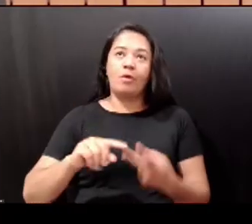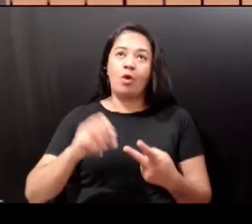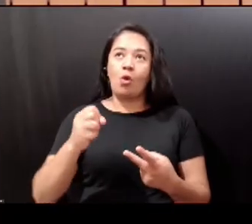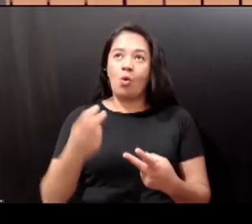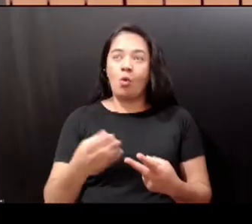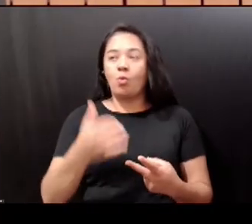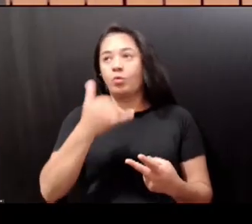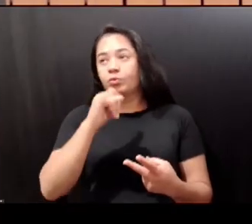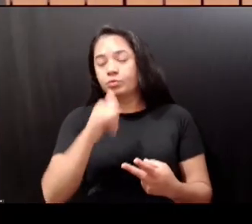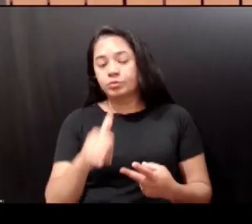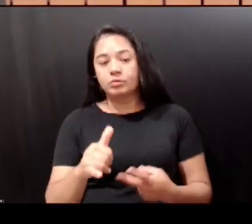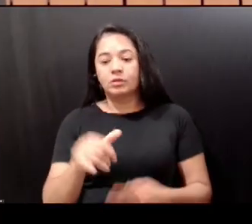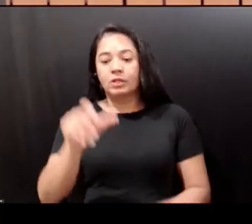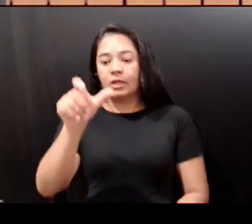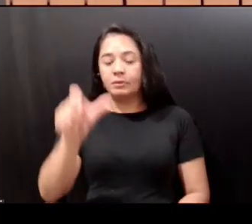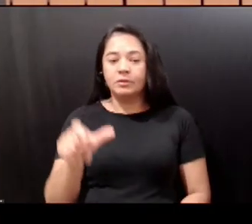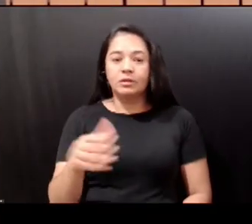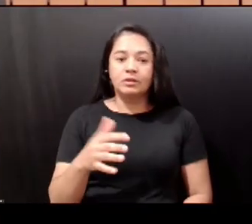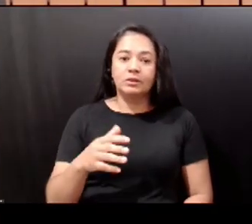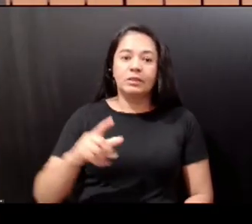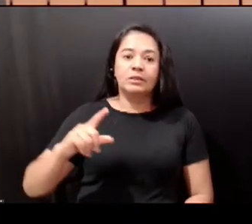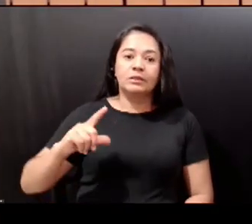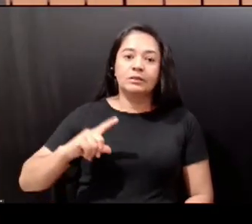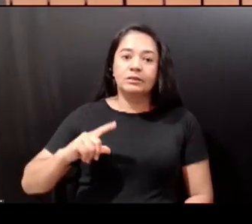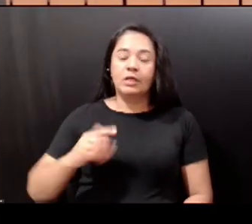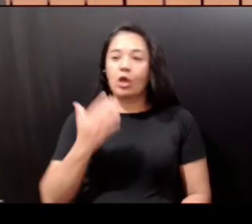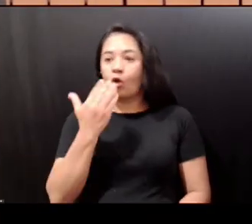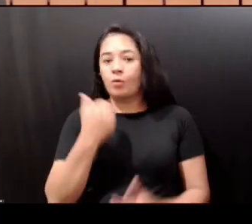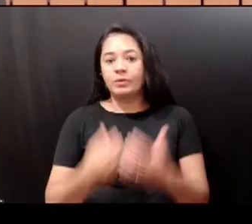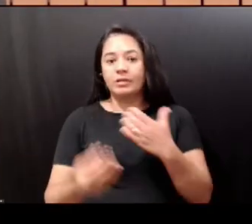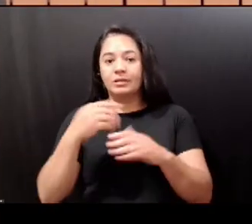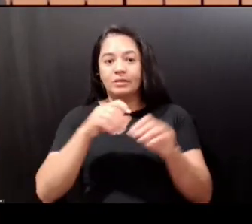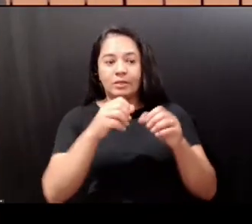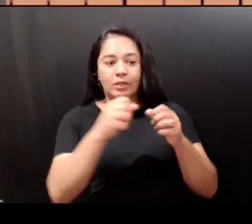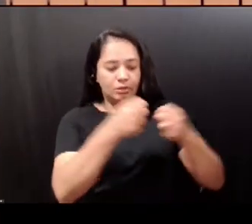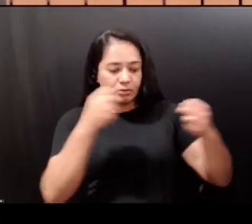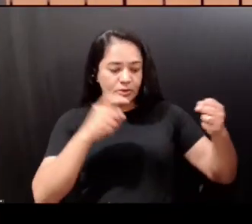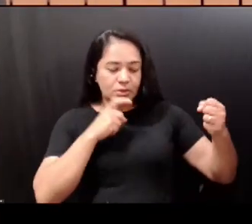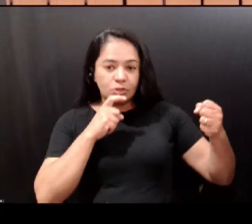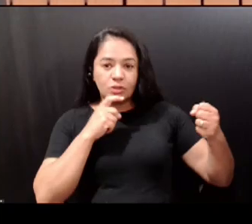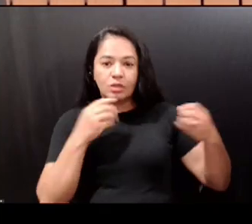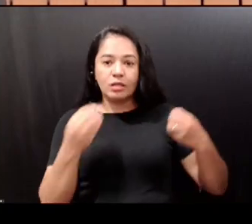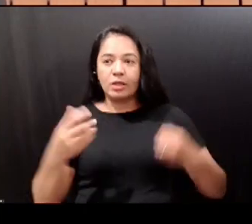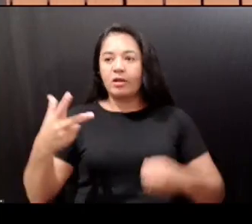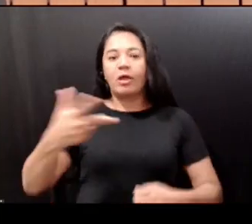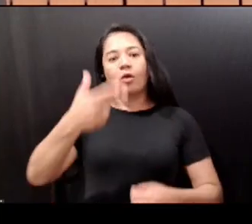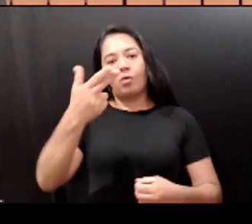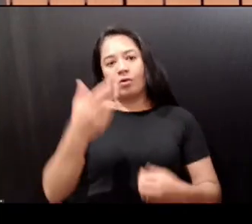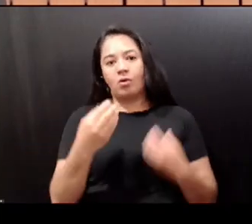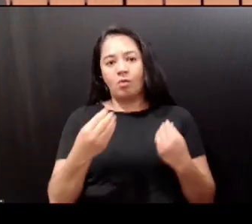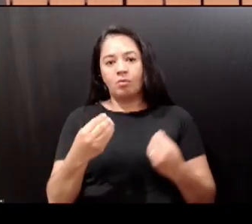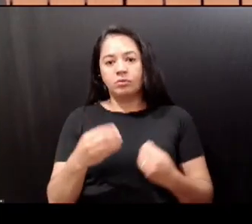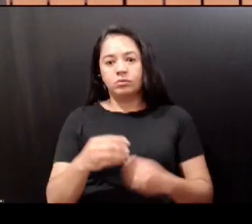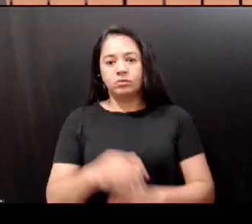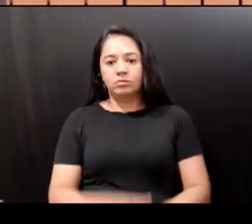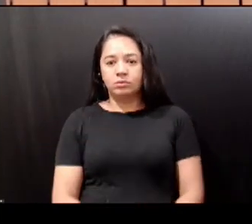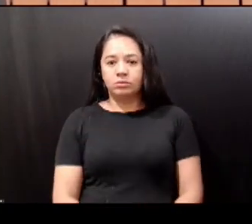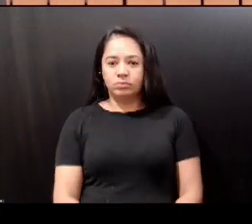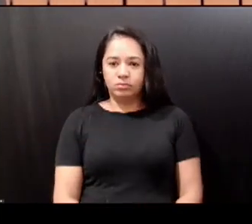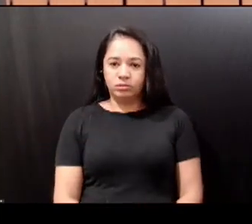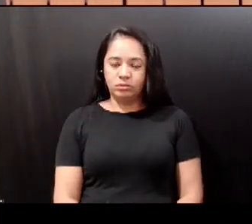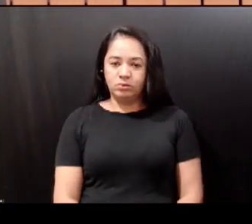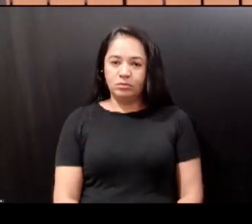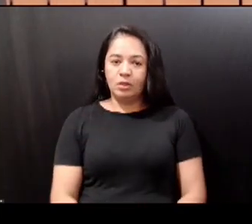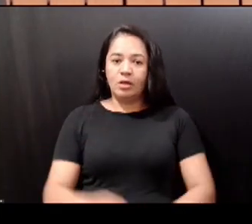tem mantimento dentro da geladeira, tem criança, tem tudo ali, e esse corte é feito. E como o senhor disse, a CPFL ela não